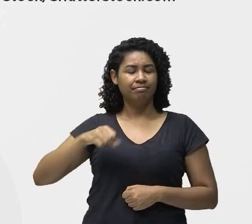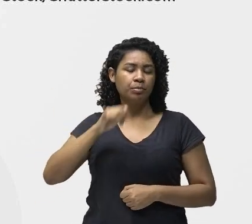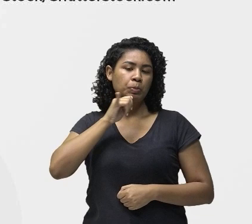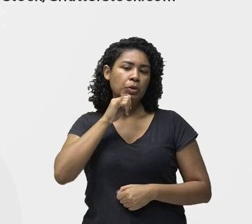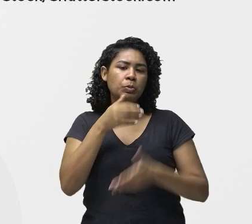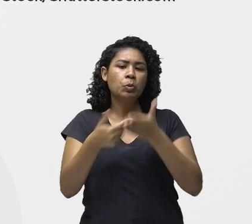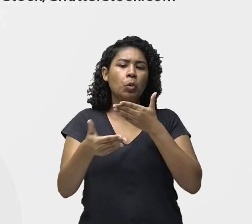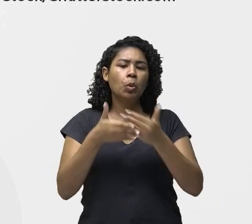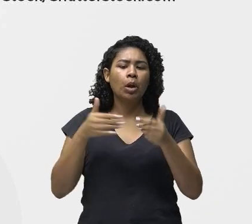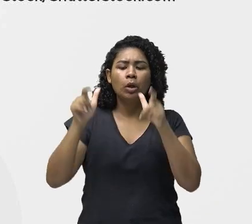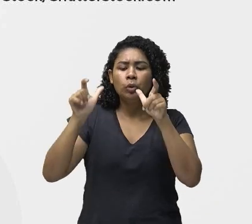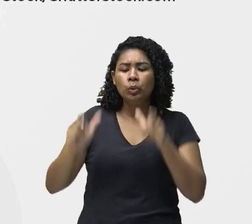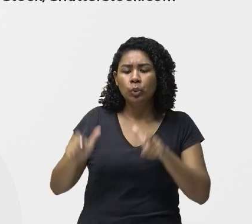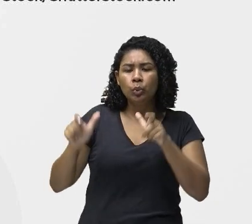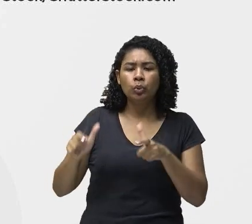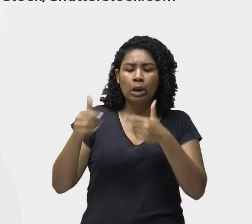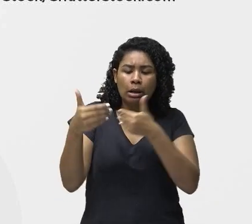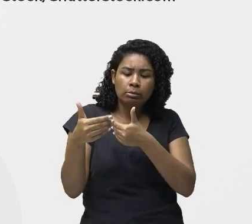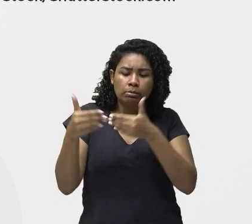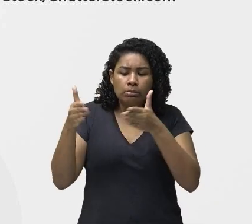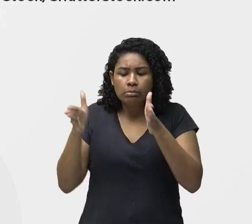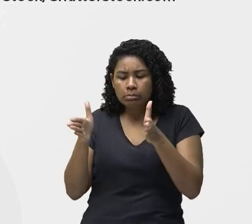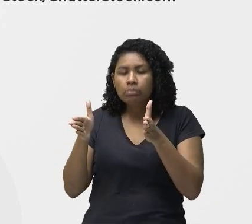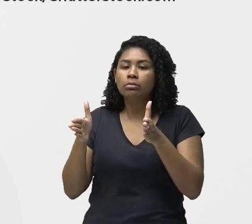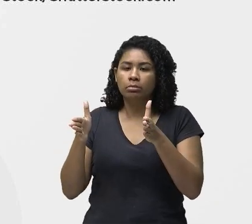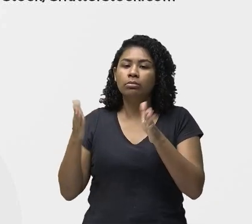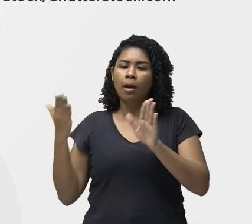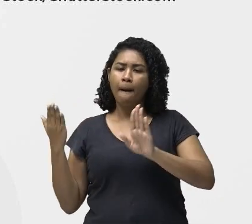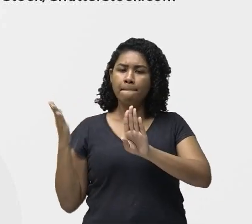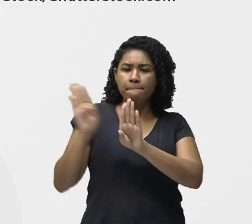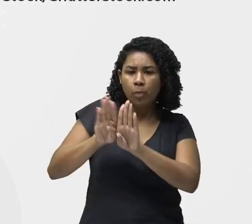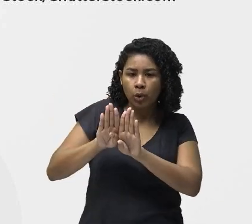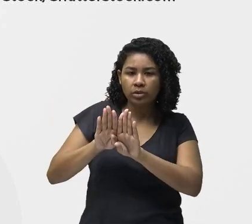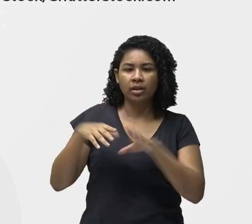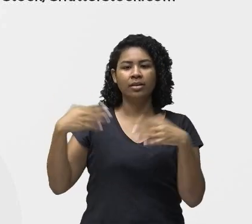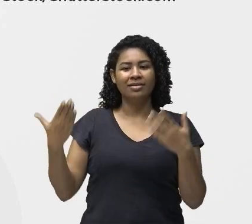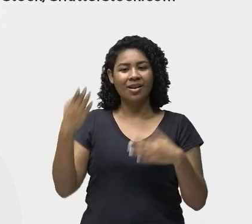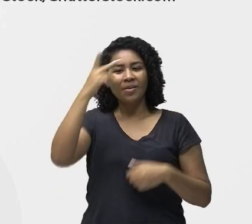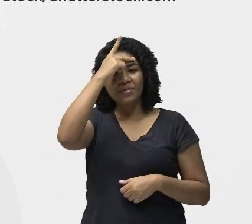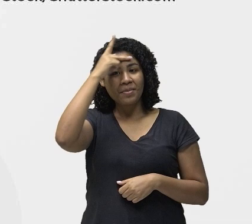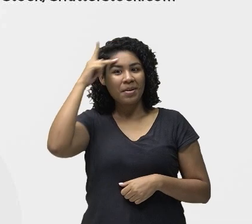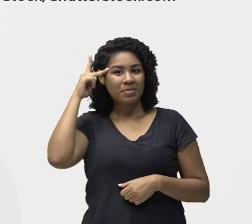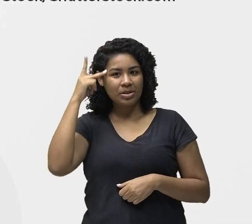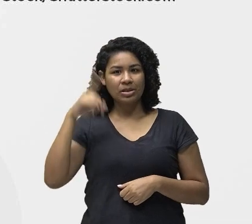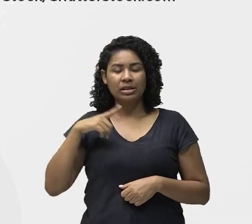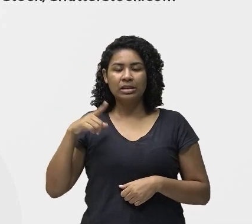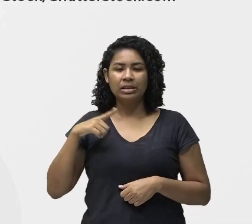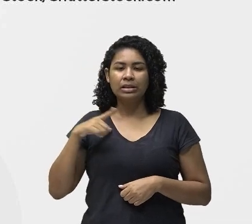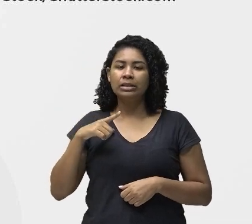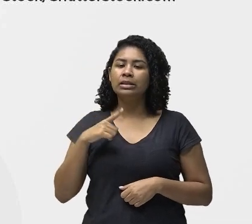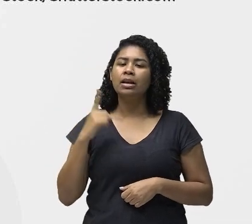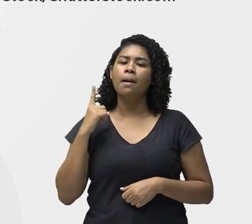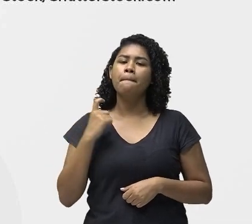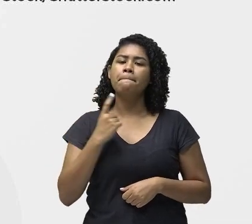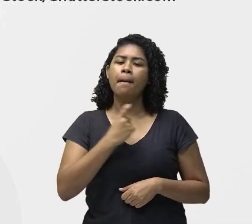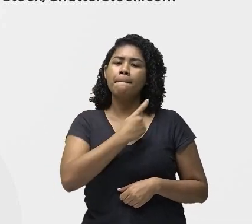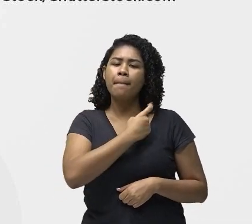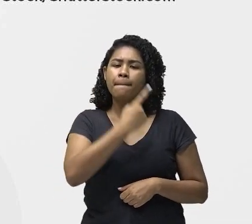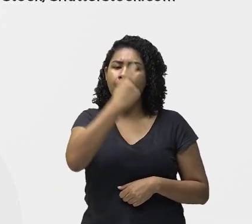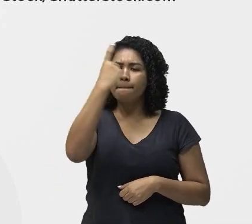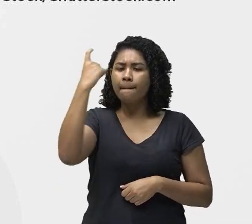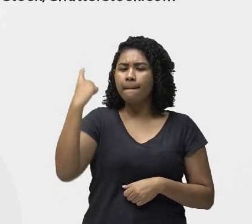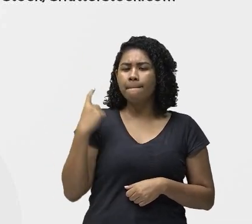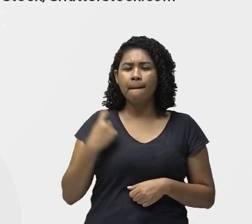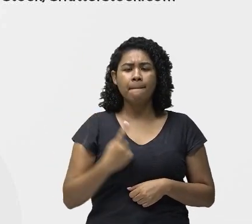lugar fechado, em um ambiente fechado, e chegar, por exemplo, alguém que derrubou o vidro de perfume em cima, assim